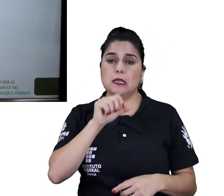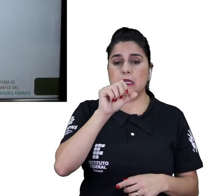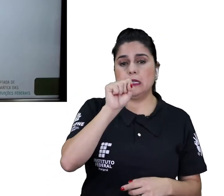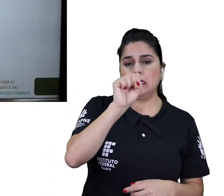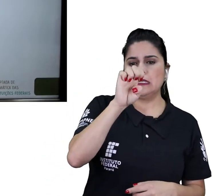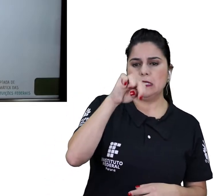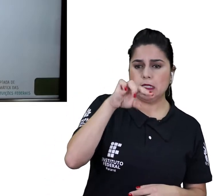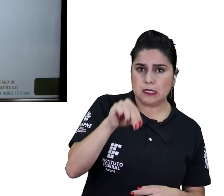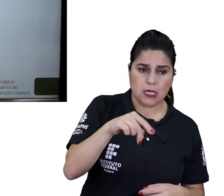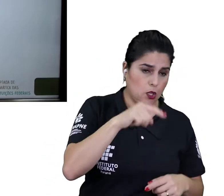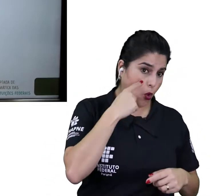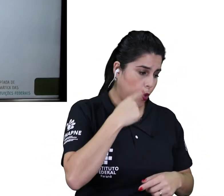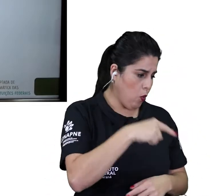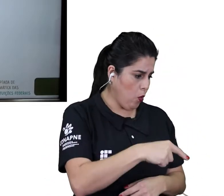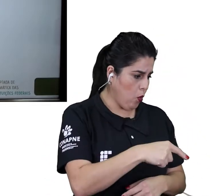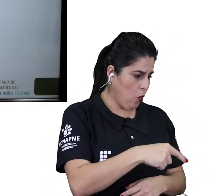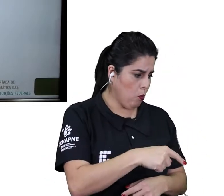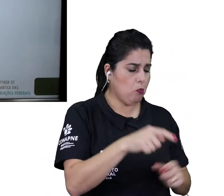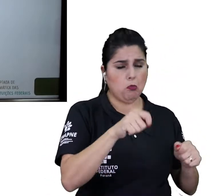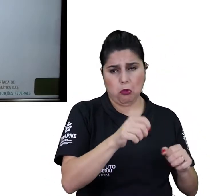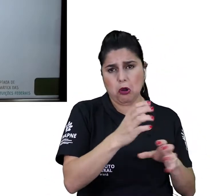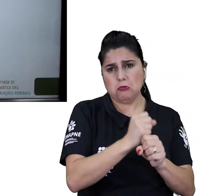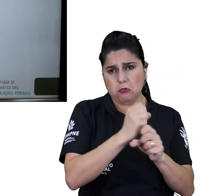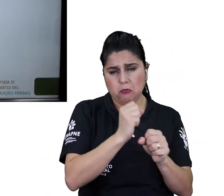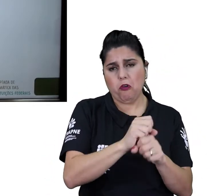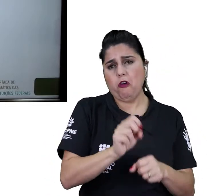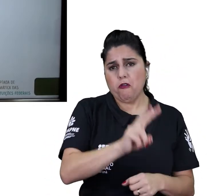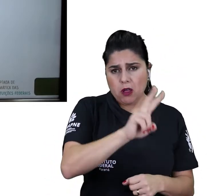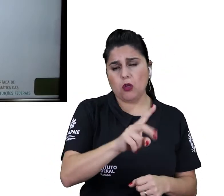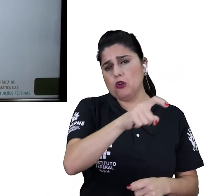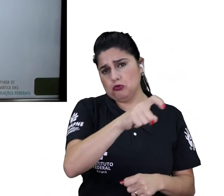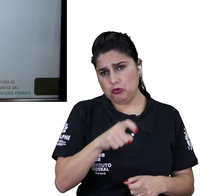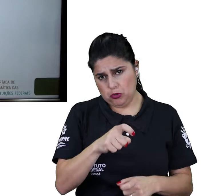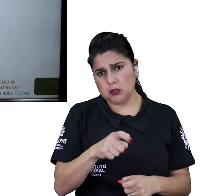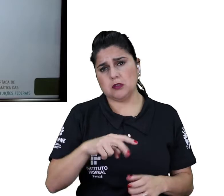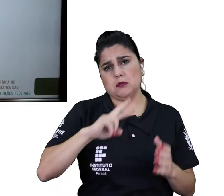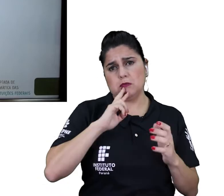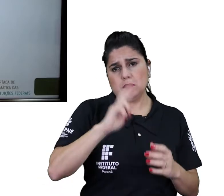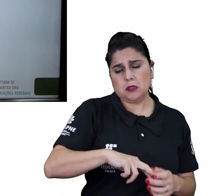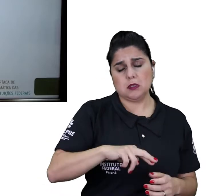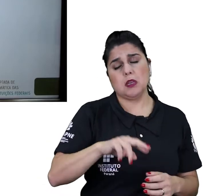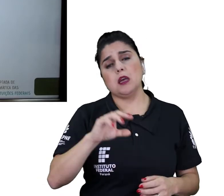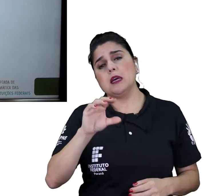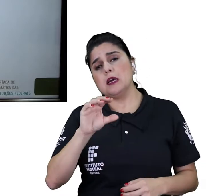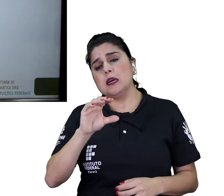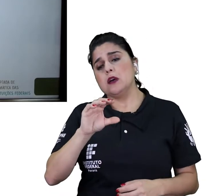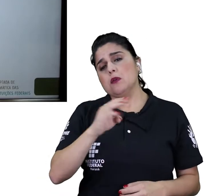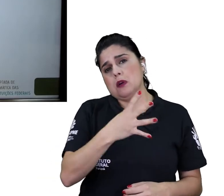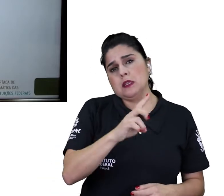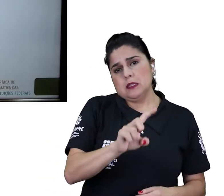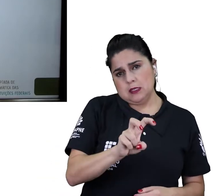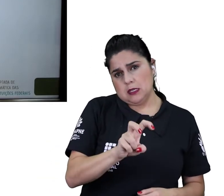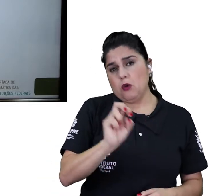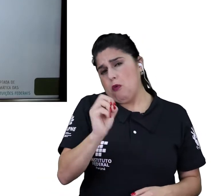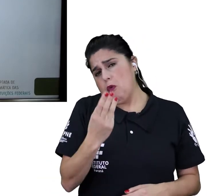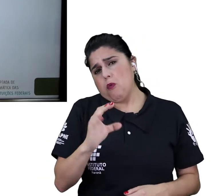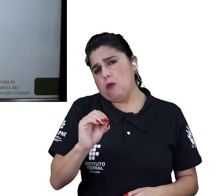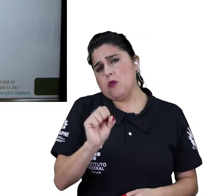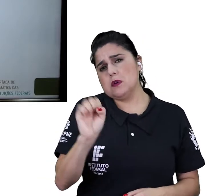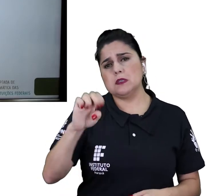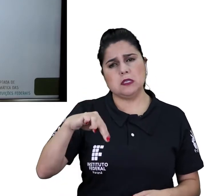seno, você consegue calcular esse valor, chama aqui de x, seno de 45, ou cosseno, tanto